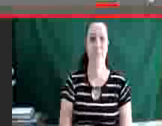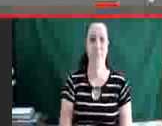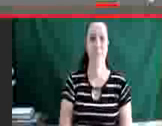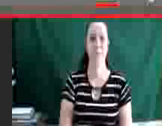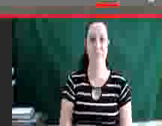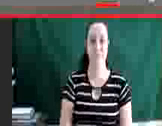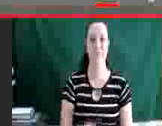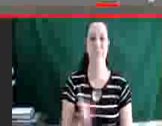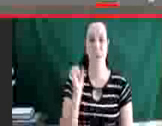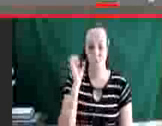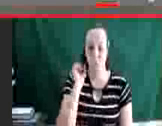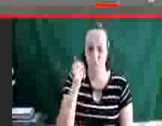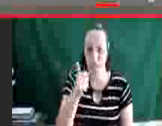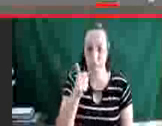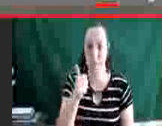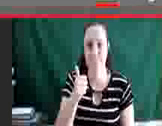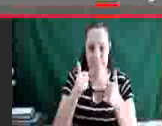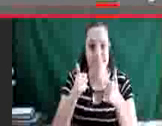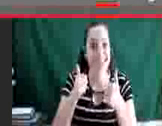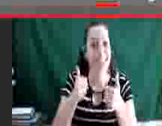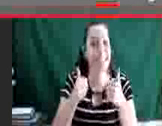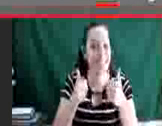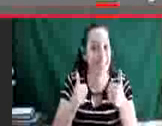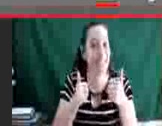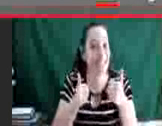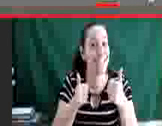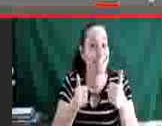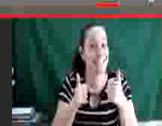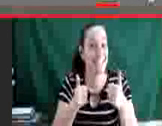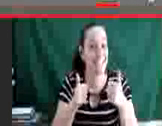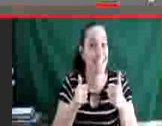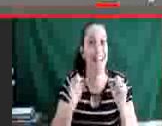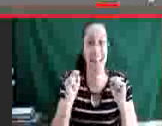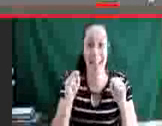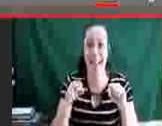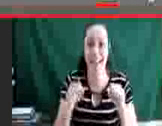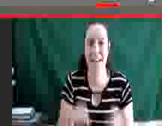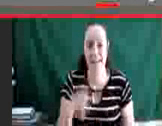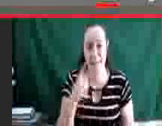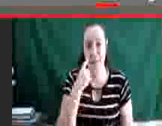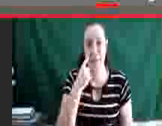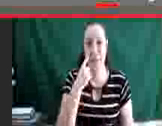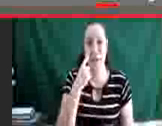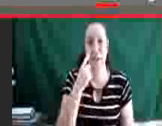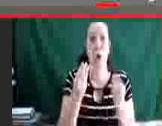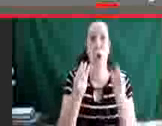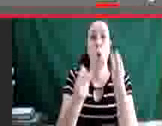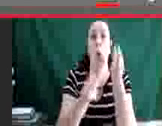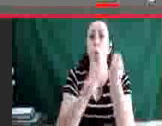Horse, e o DNS que você acessa está comprometido, ou aquele Trojan Horse...